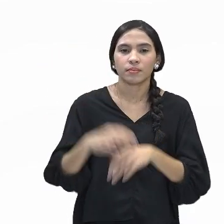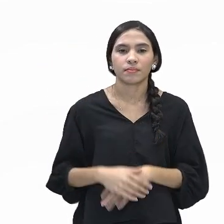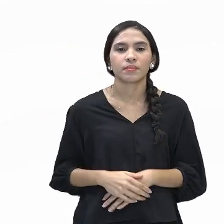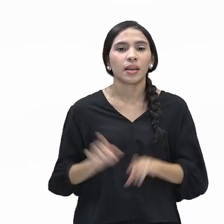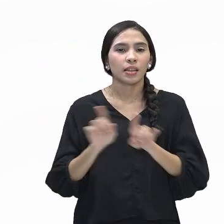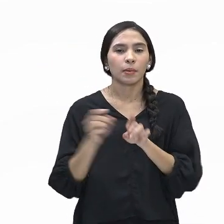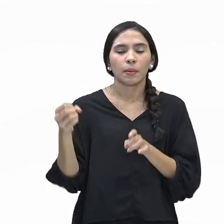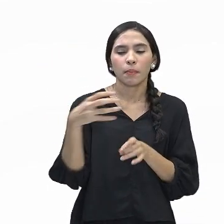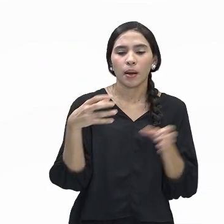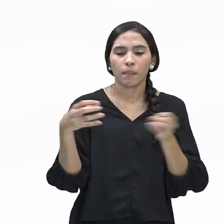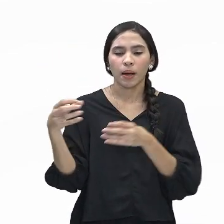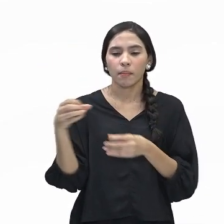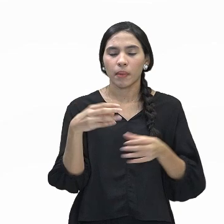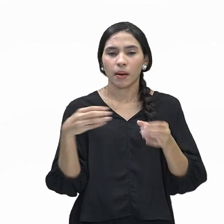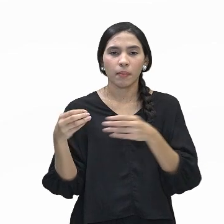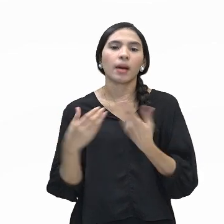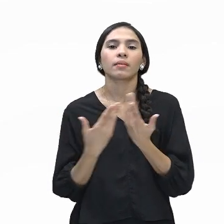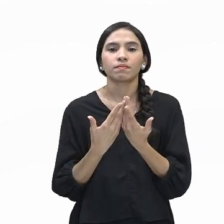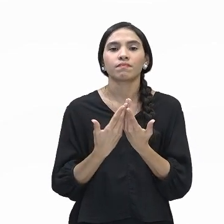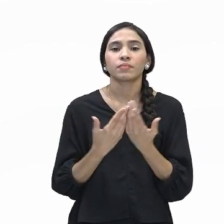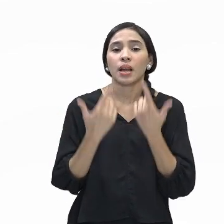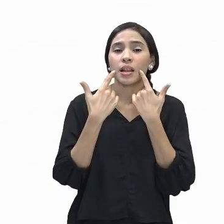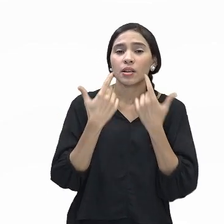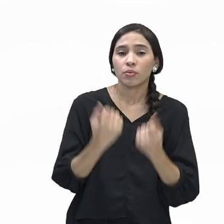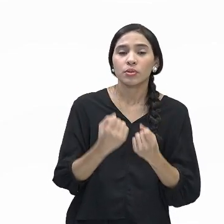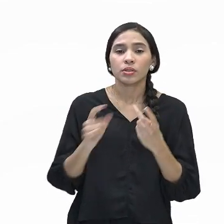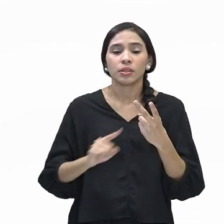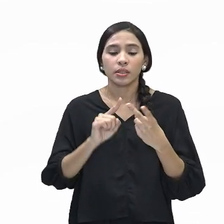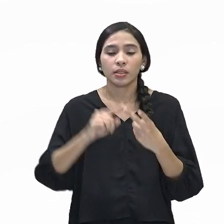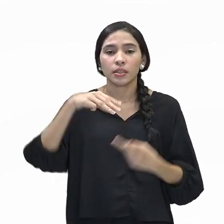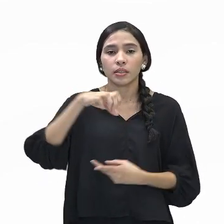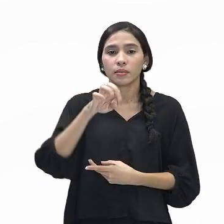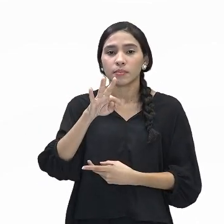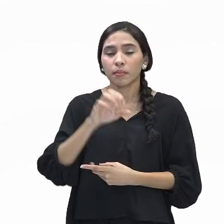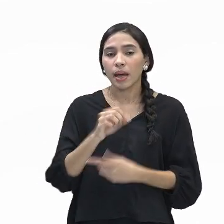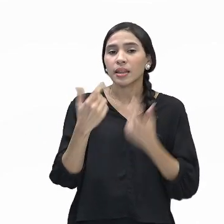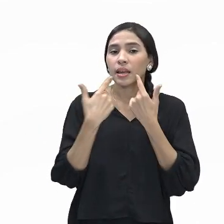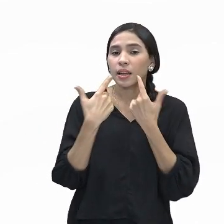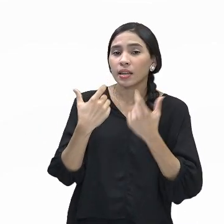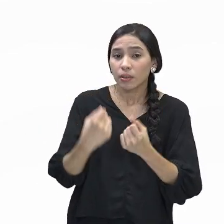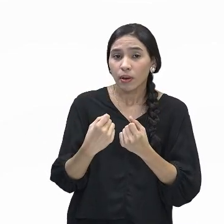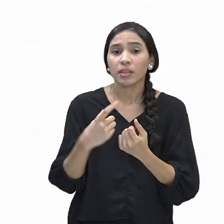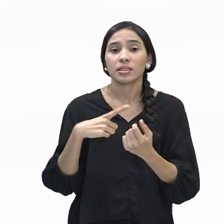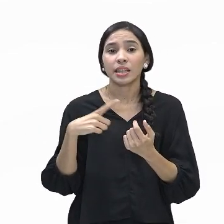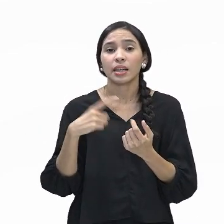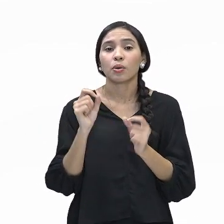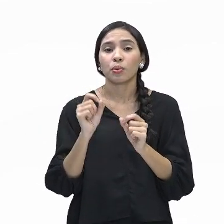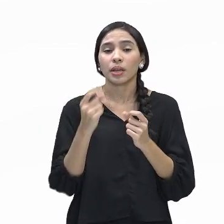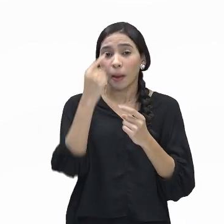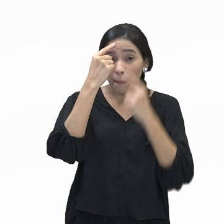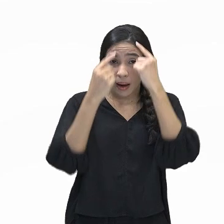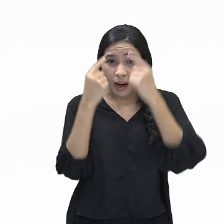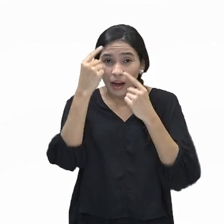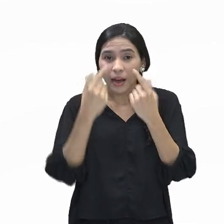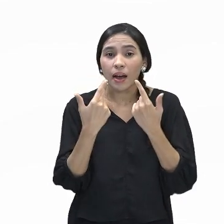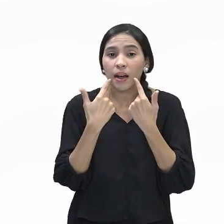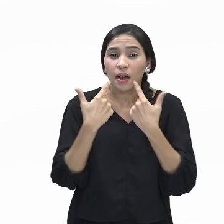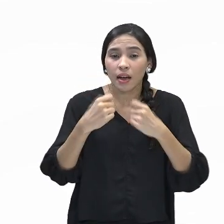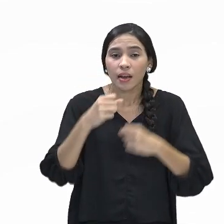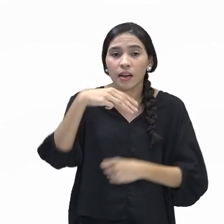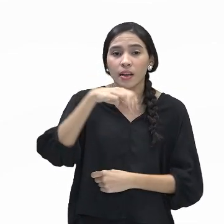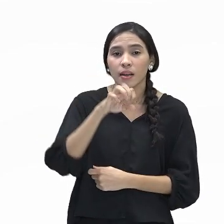e metalinguagem. Então, inovações, vai ter criação aí. Metalinguagem, lembrando